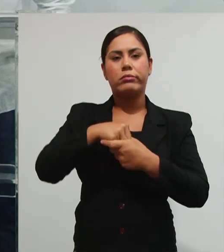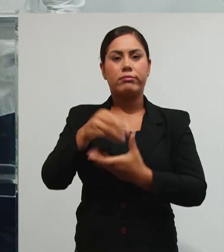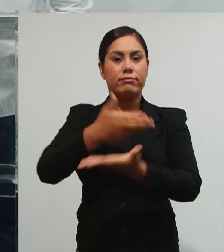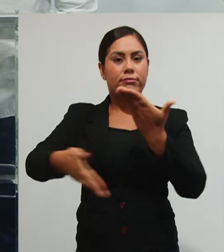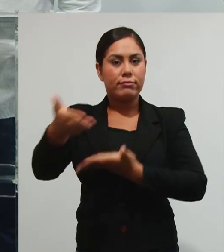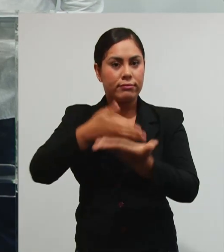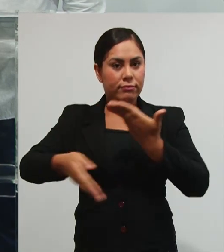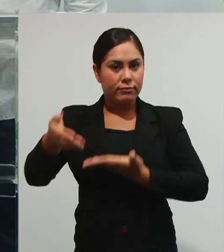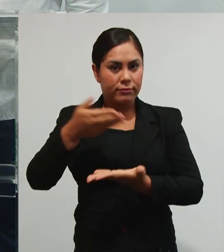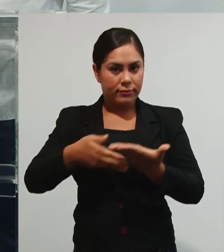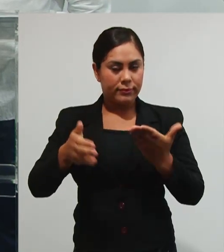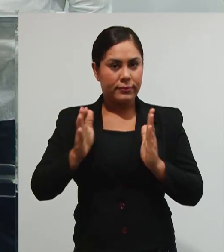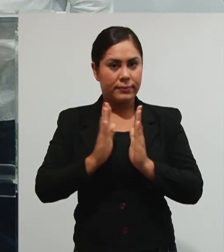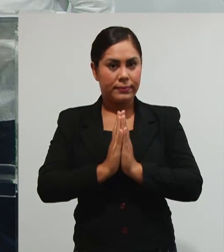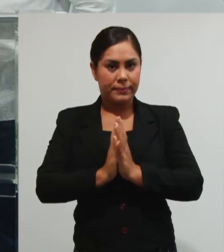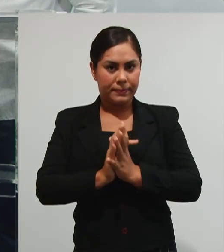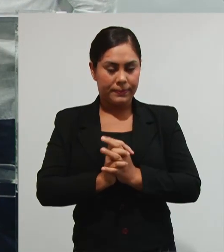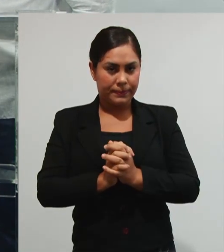mediação.